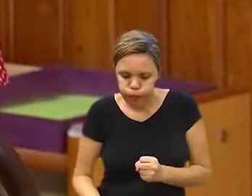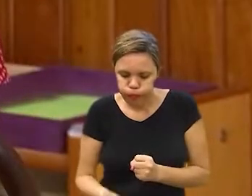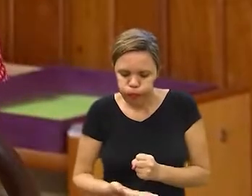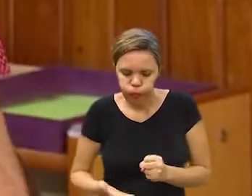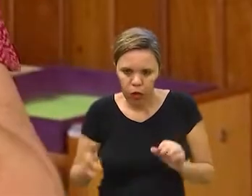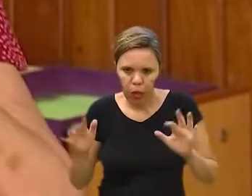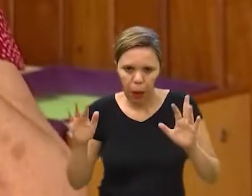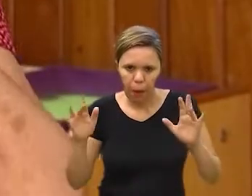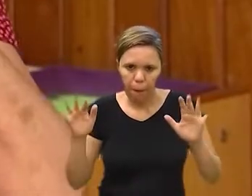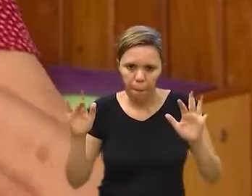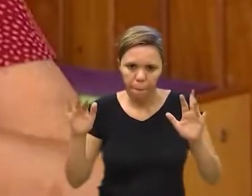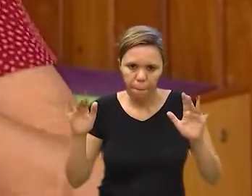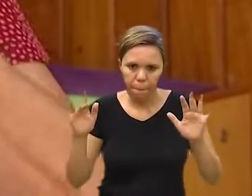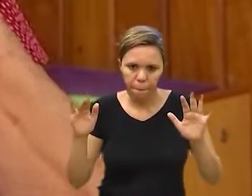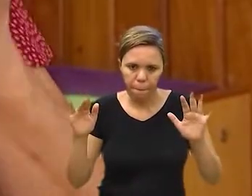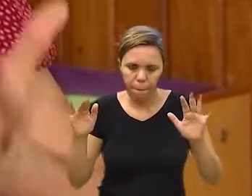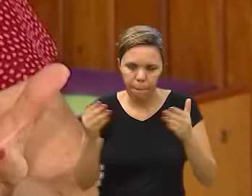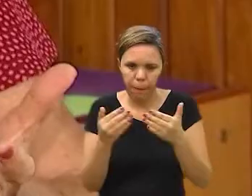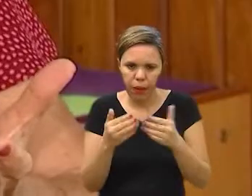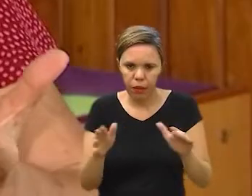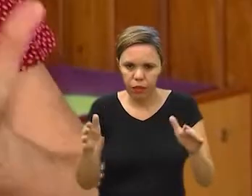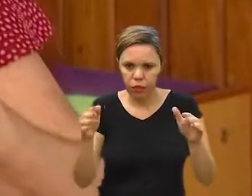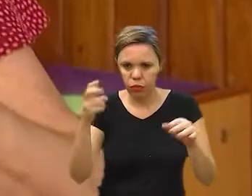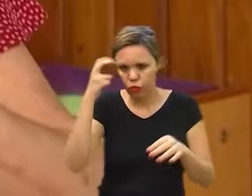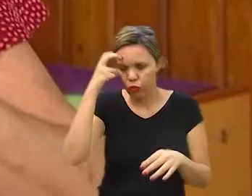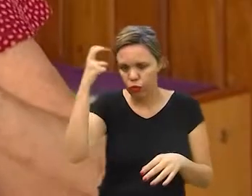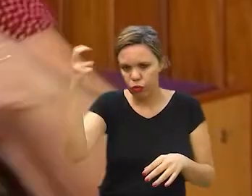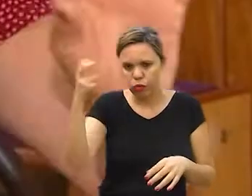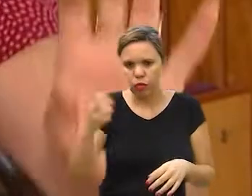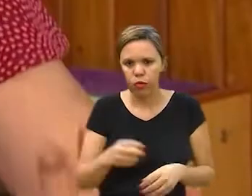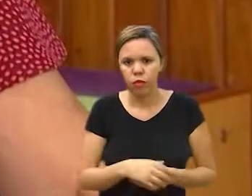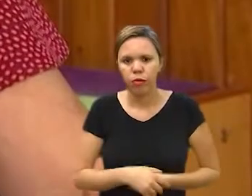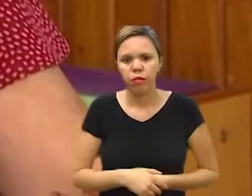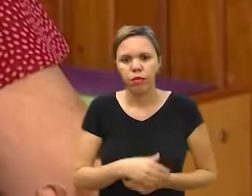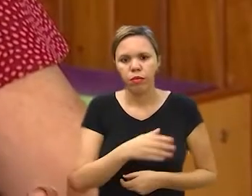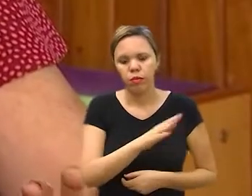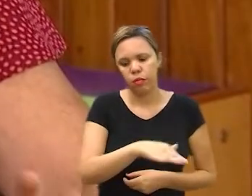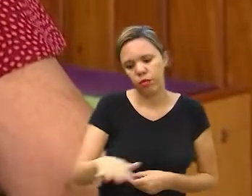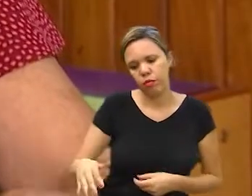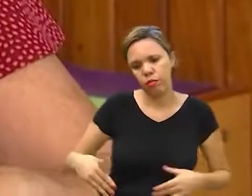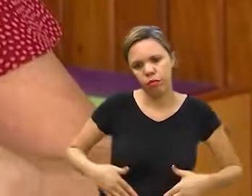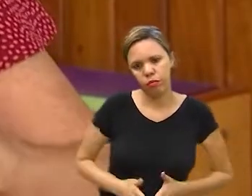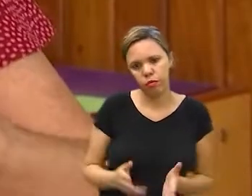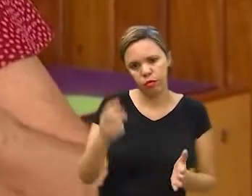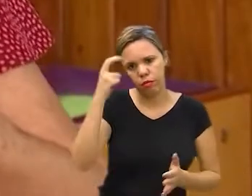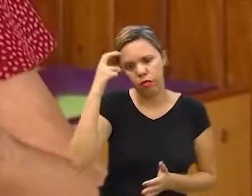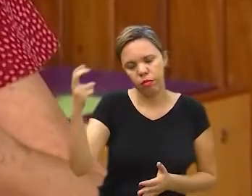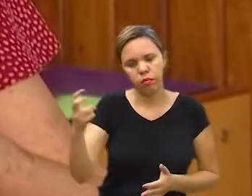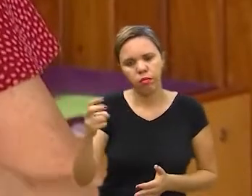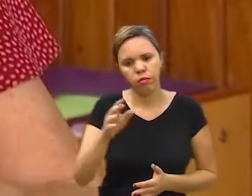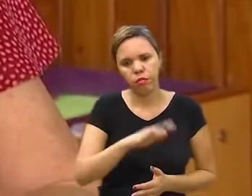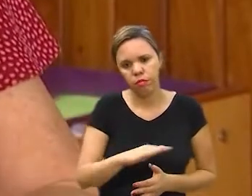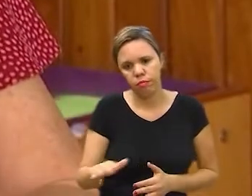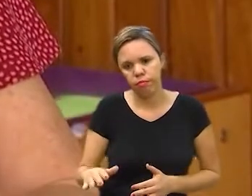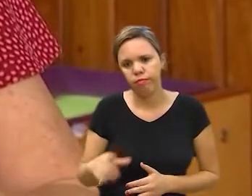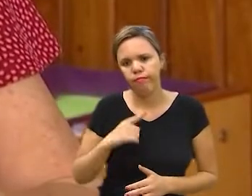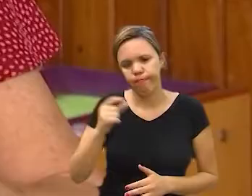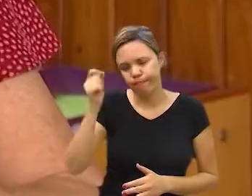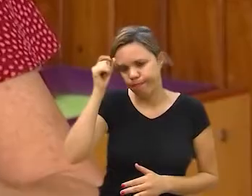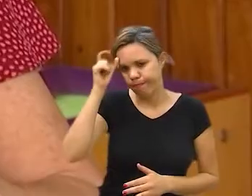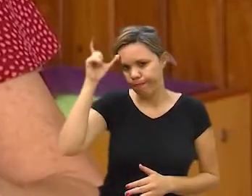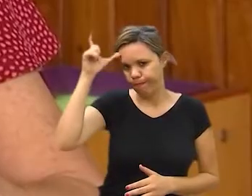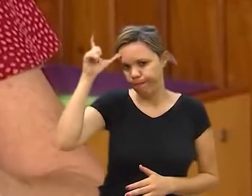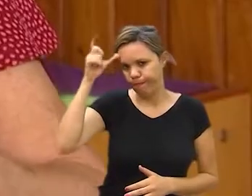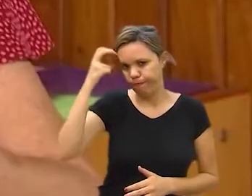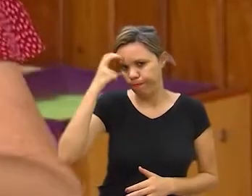mão é a porta para a inteligência. Então, a gente não tem a criança nasceu inteligente. Não, a criança constrói sua inteligência.